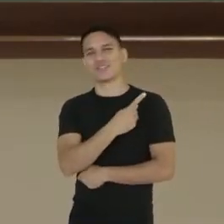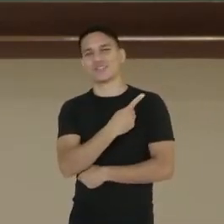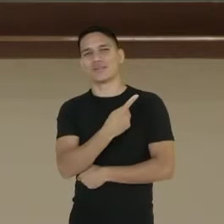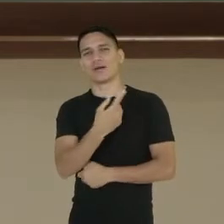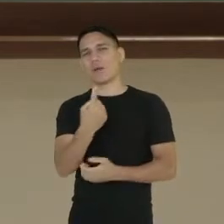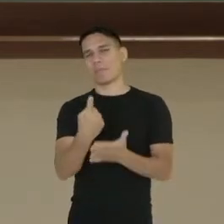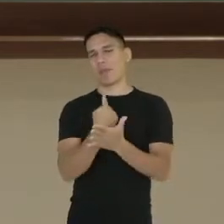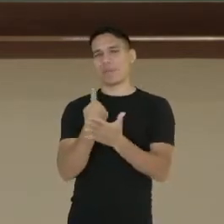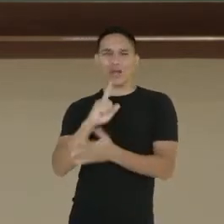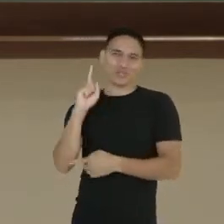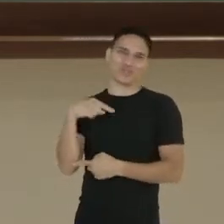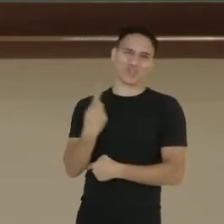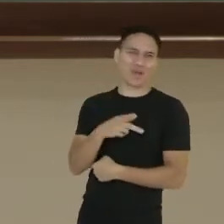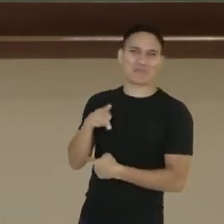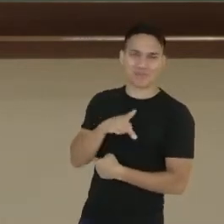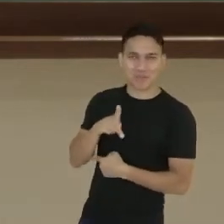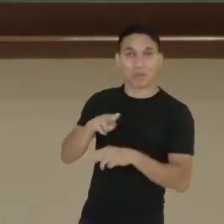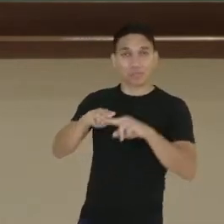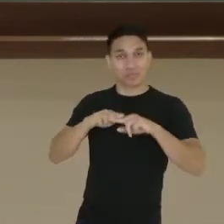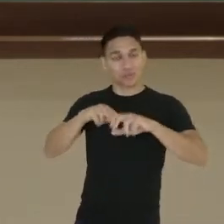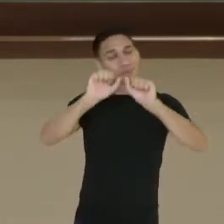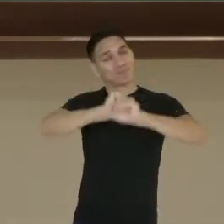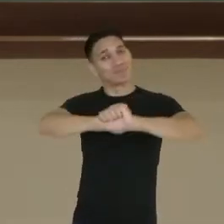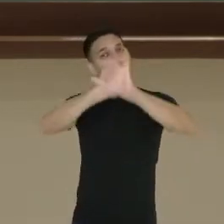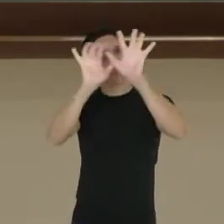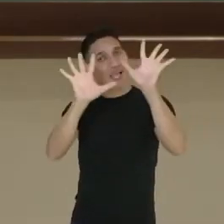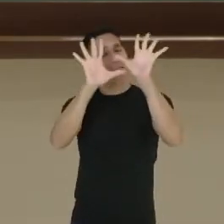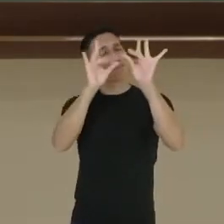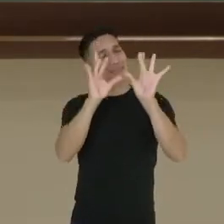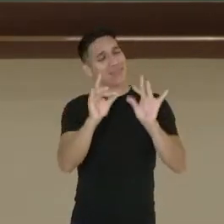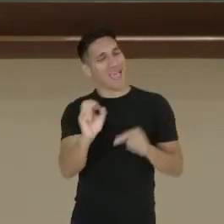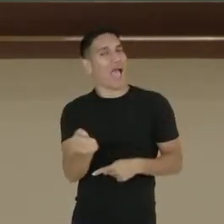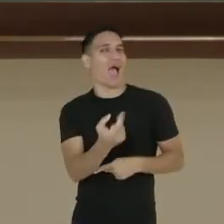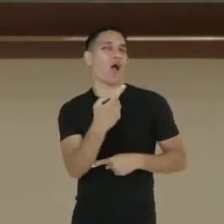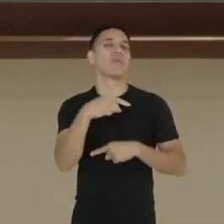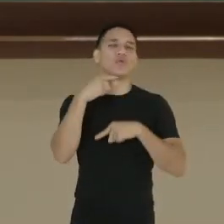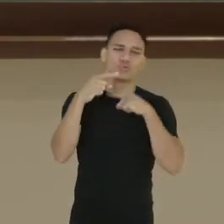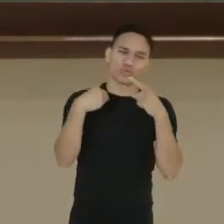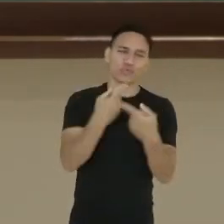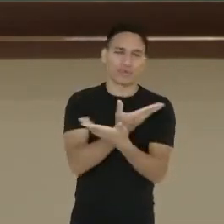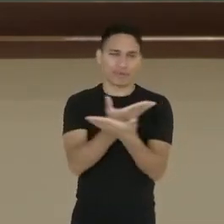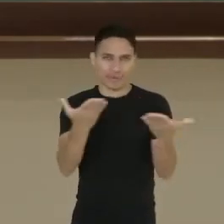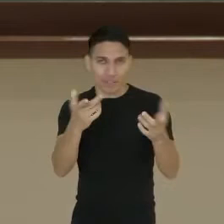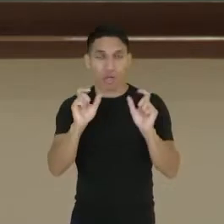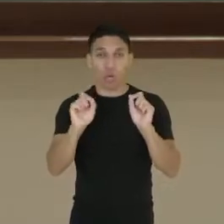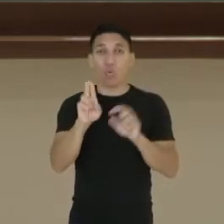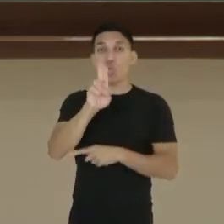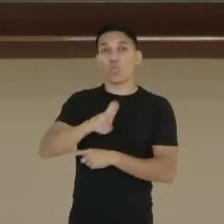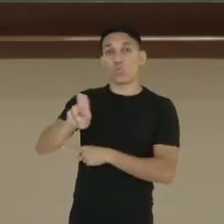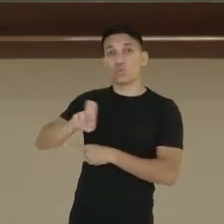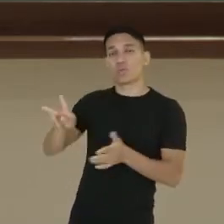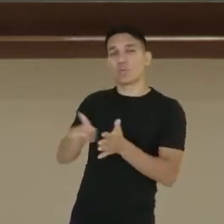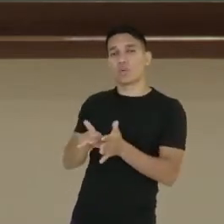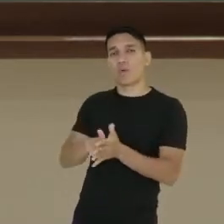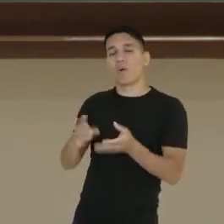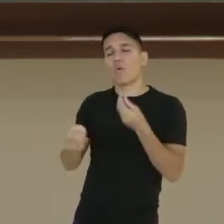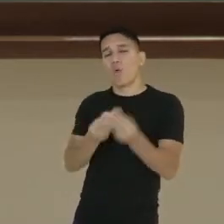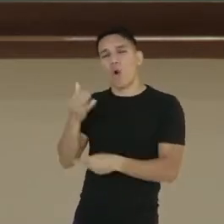nós professores, né? Então, nós vamos esclarecer algumas dúvidas sobre o uso dos métodos